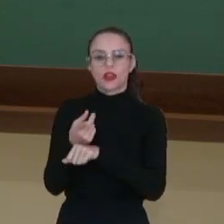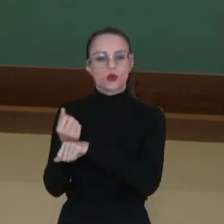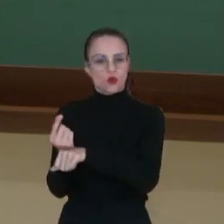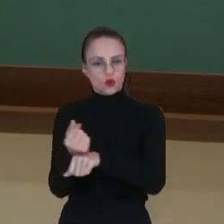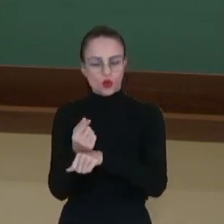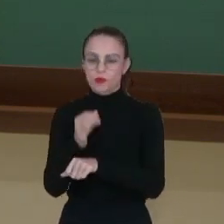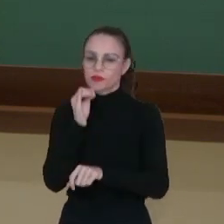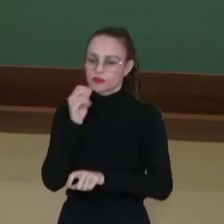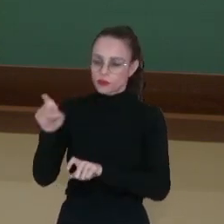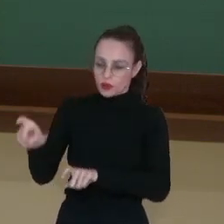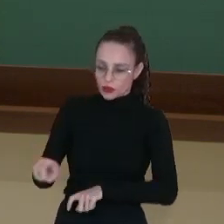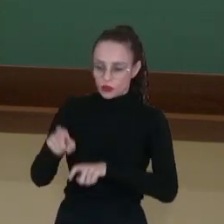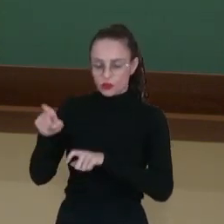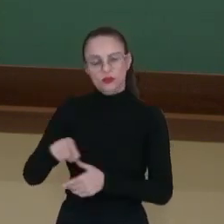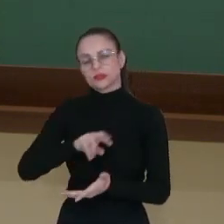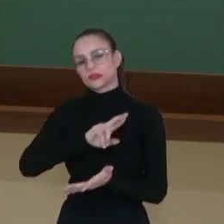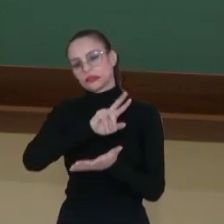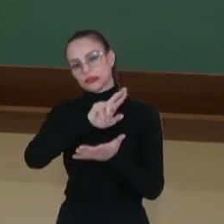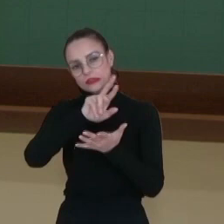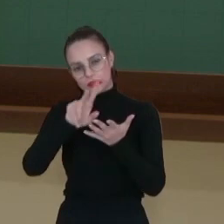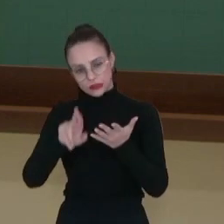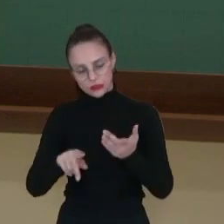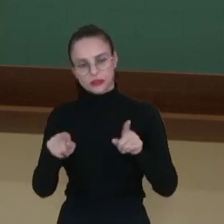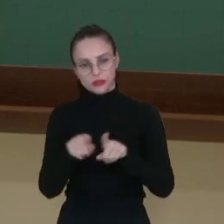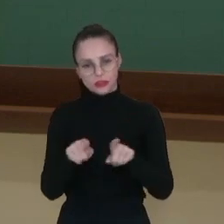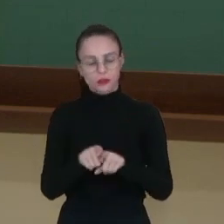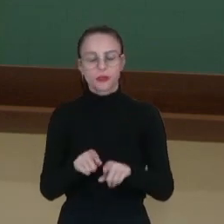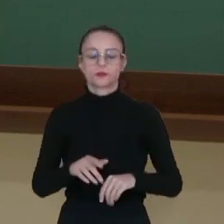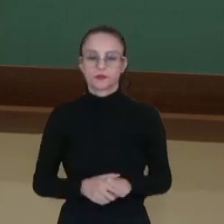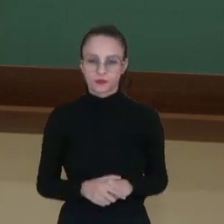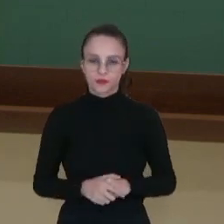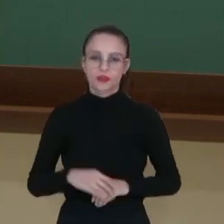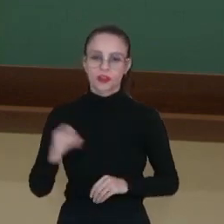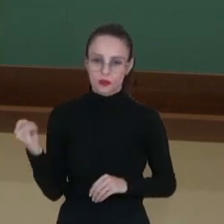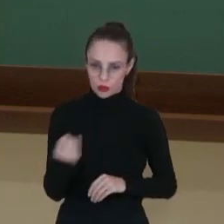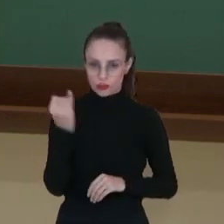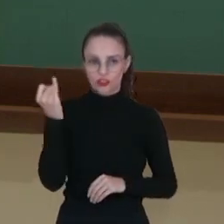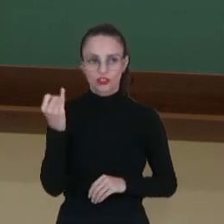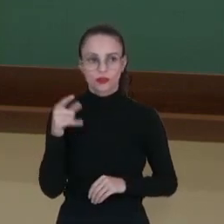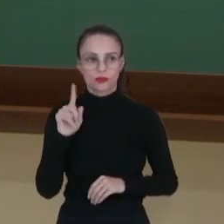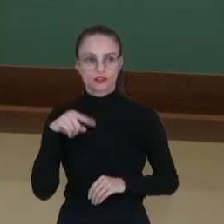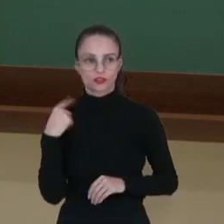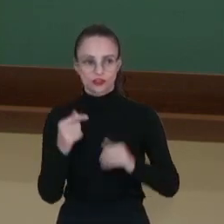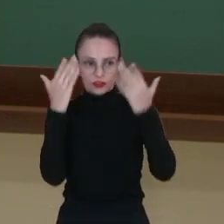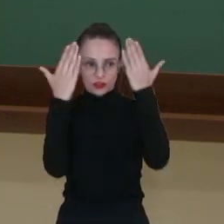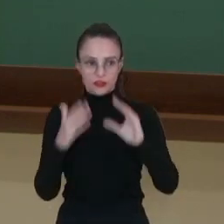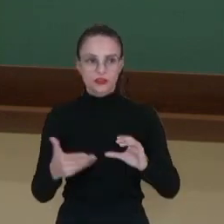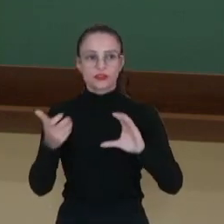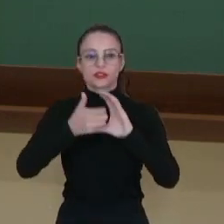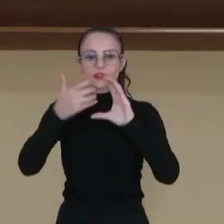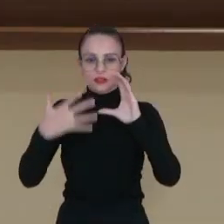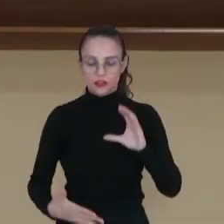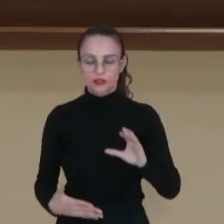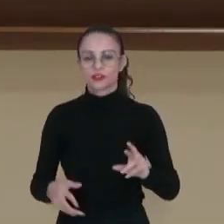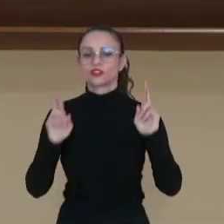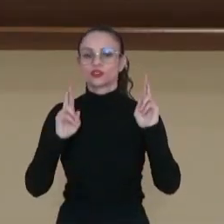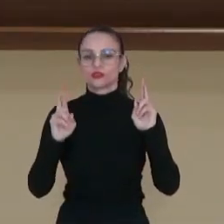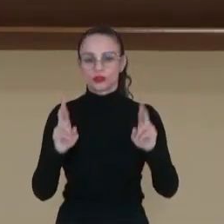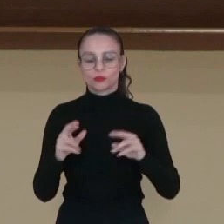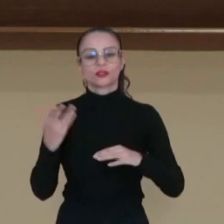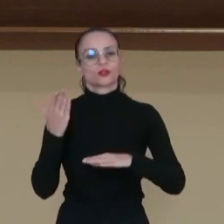como agricultura, entre outras, que utilizam esse recurso. Importantíssimo a gente analisar essas características. Eu espero